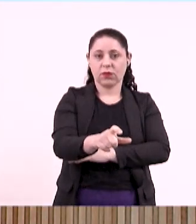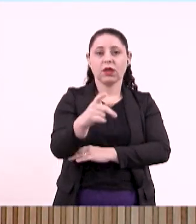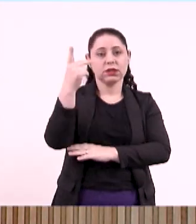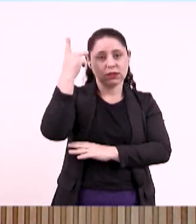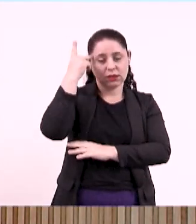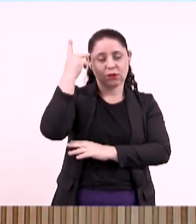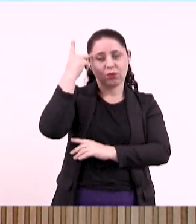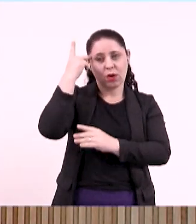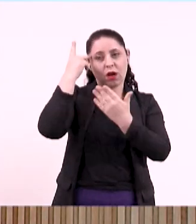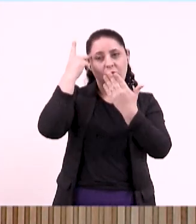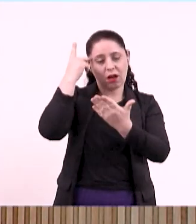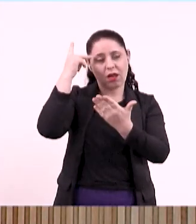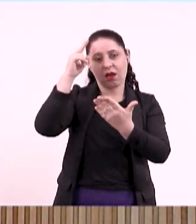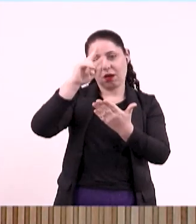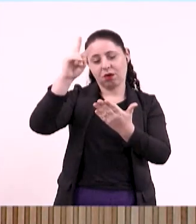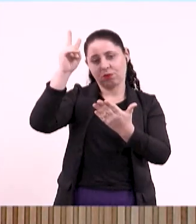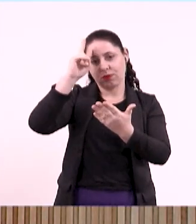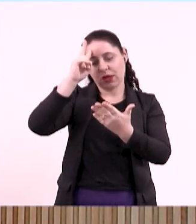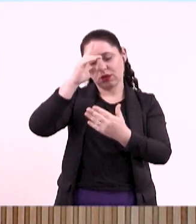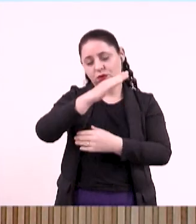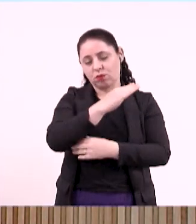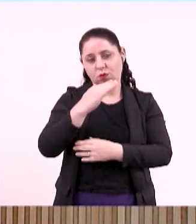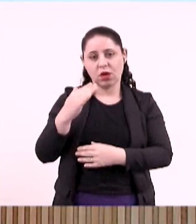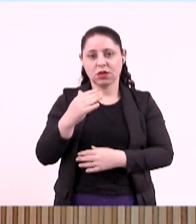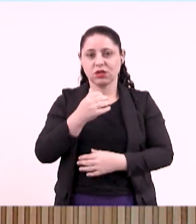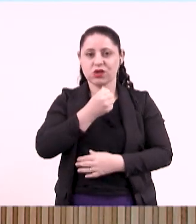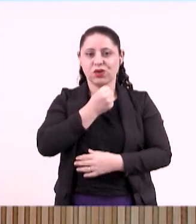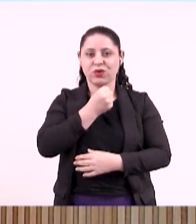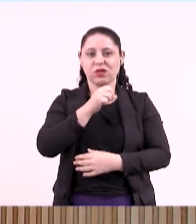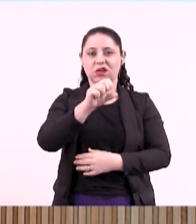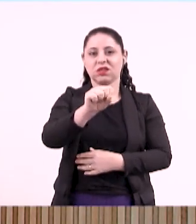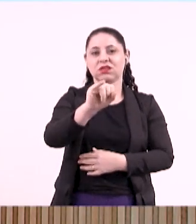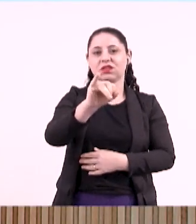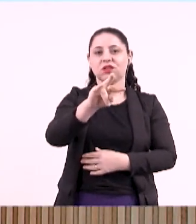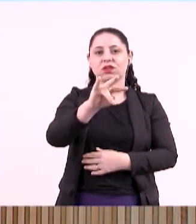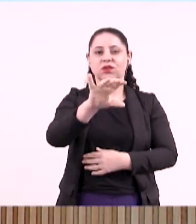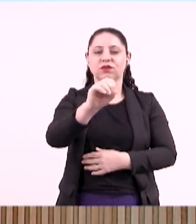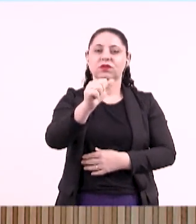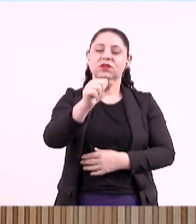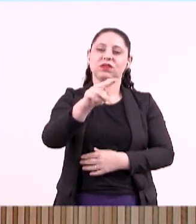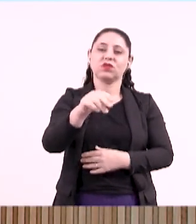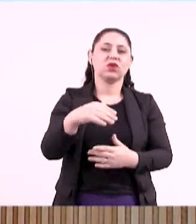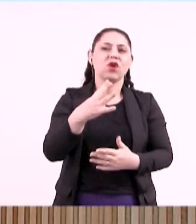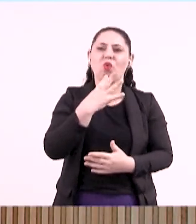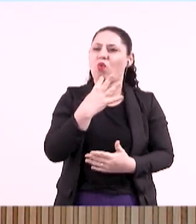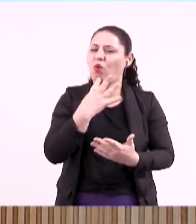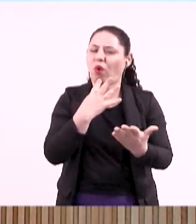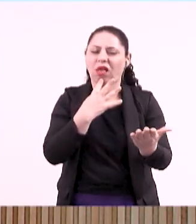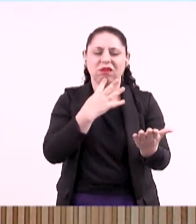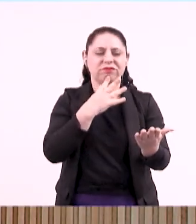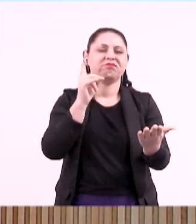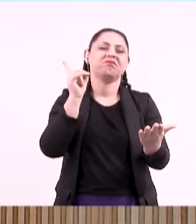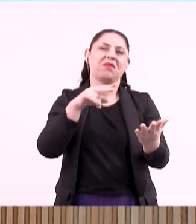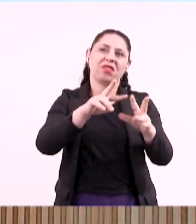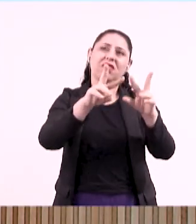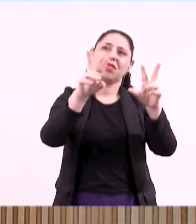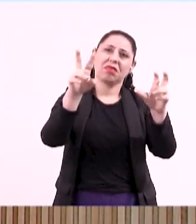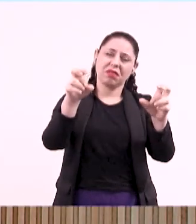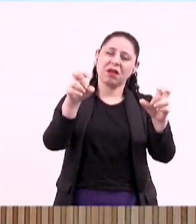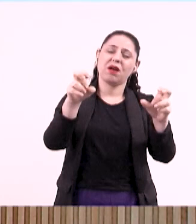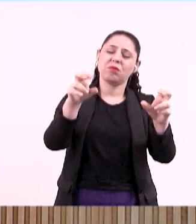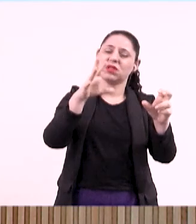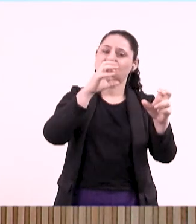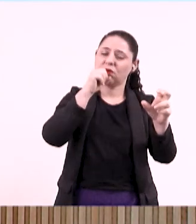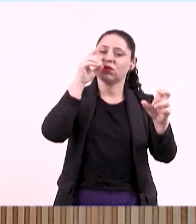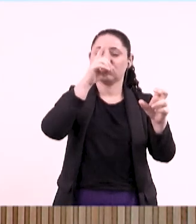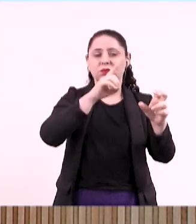Paulo, né? Relembrando aí a morte do apresentador Silvio Santos no fim de semana, né? Quem não sabe, né? Foi com certeza o tema de todo mundo nesse último fim